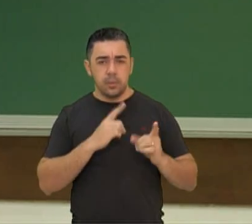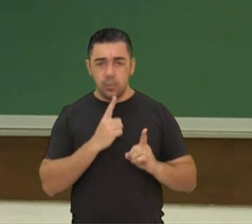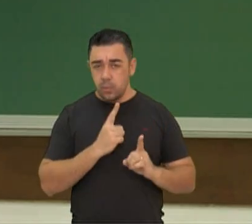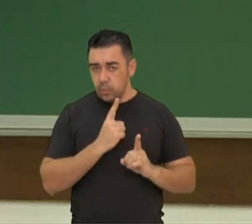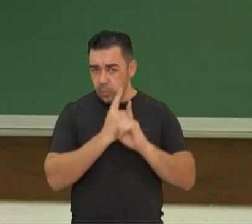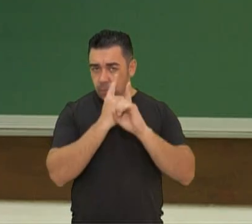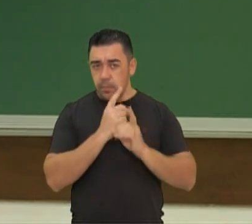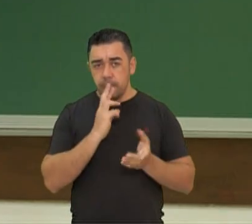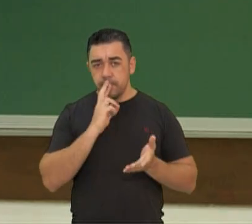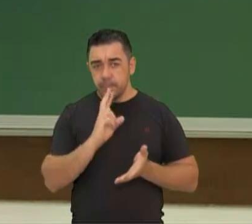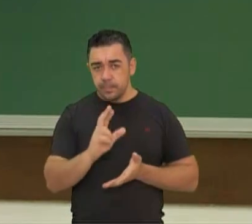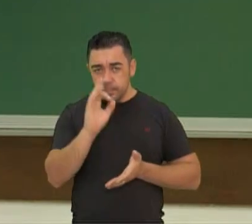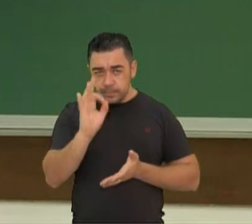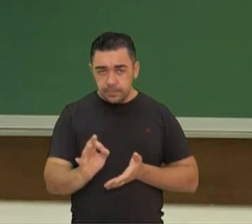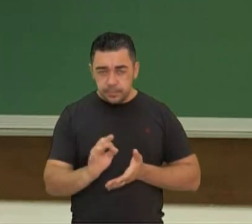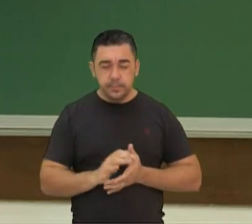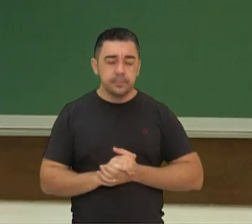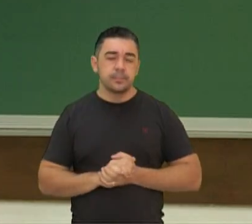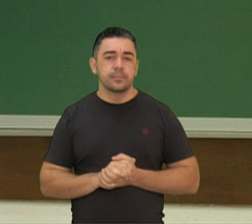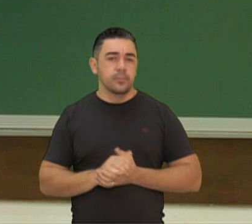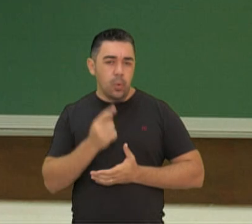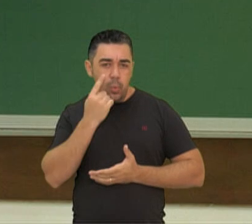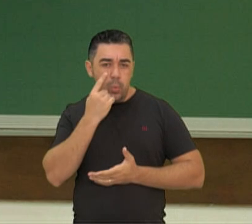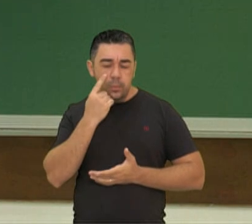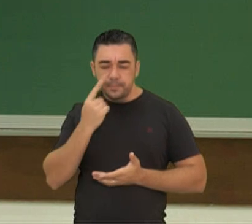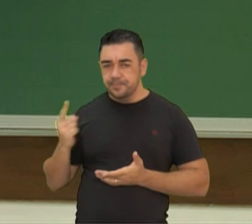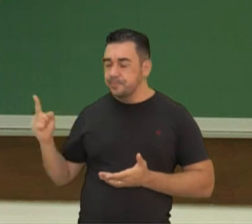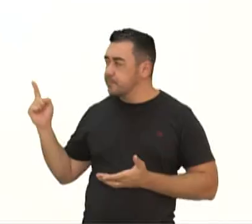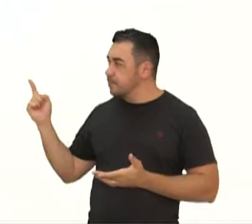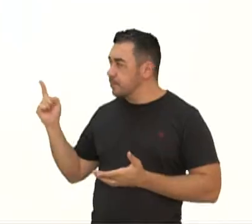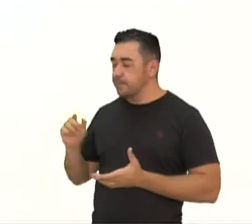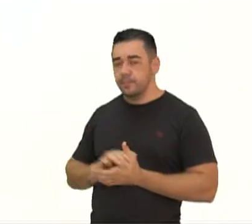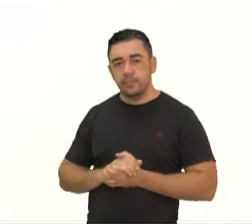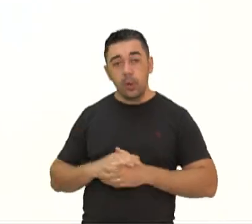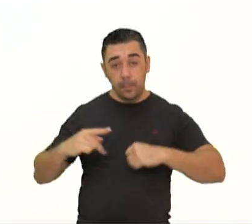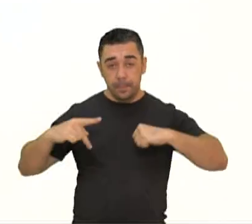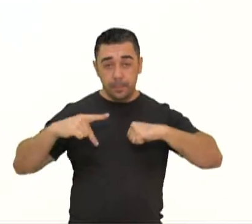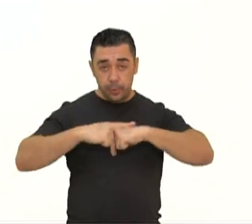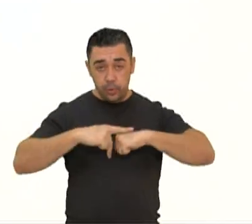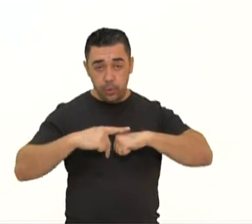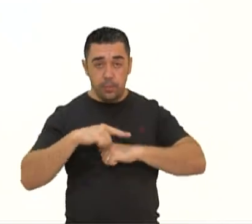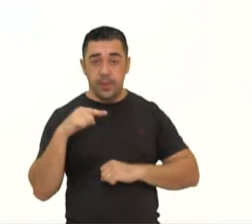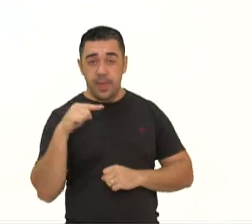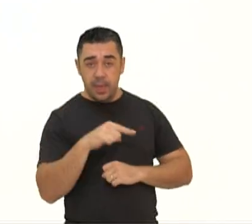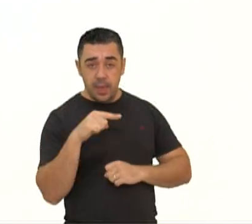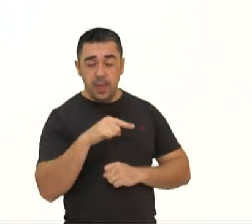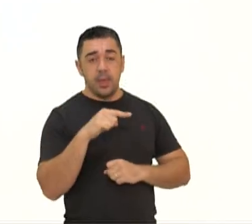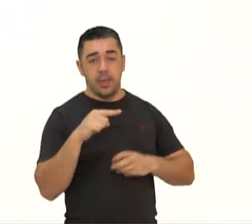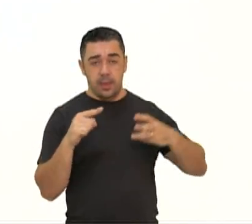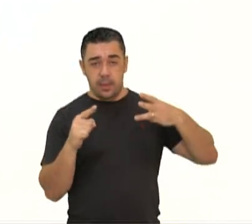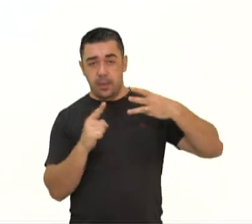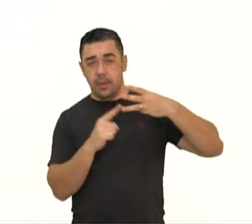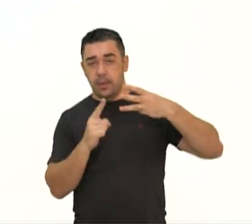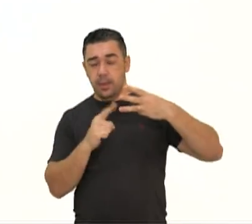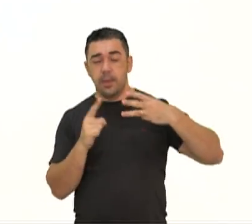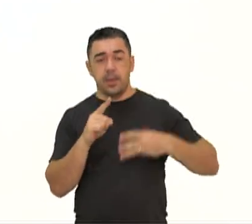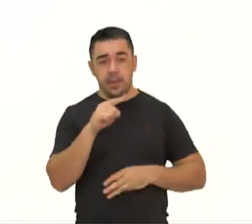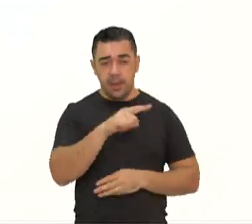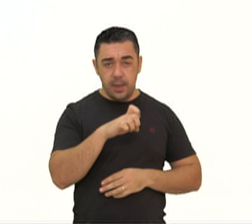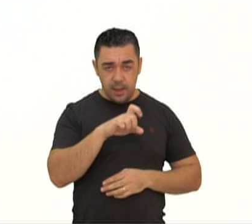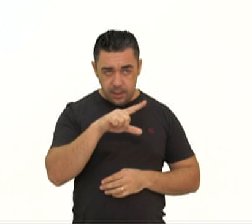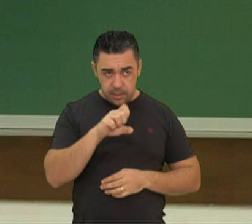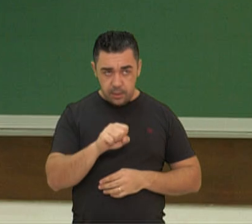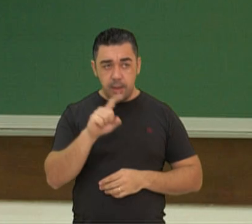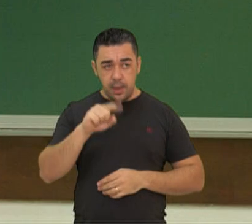e achar a resposta correta? Olha lá. O pronome eles está se referindo aos